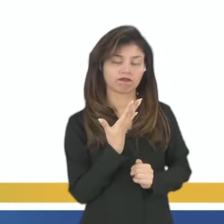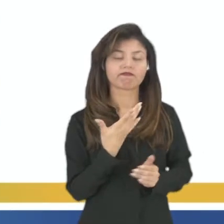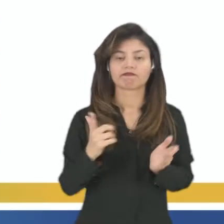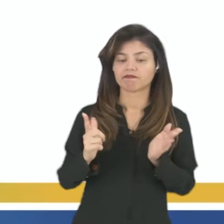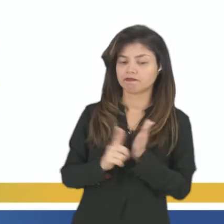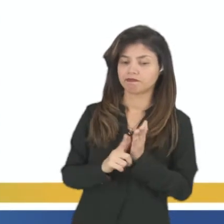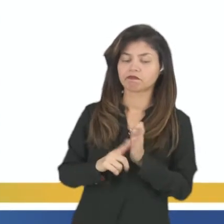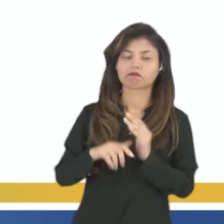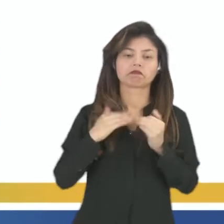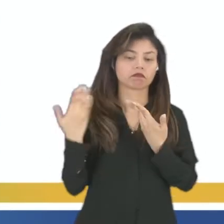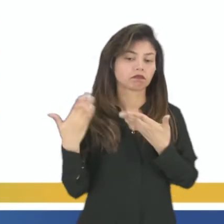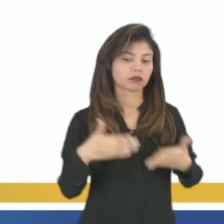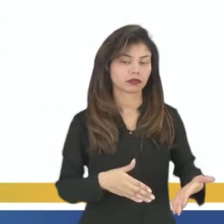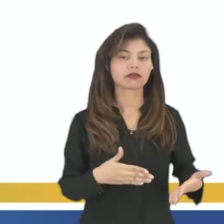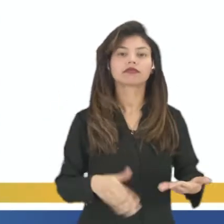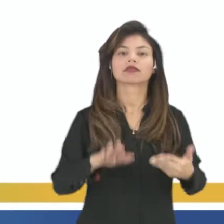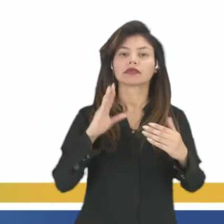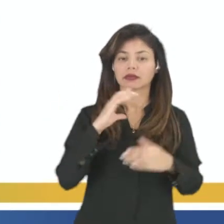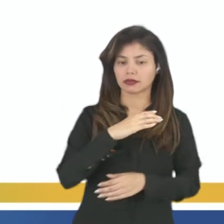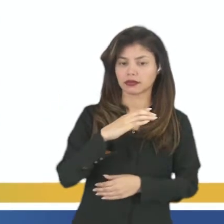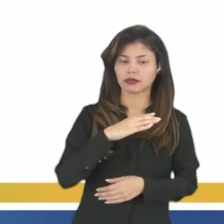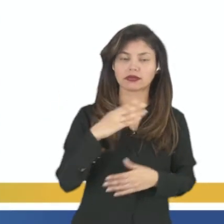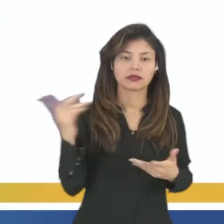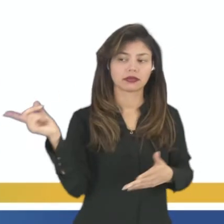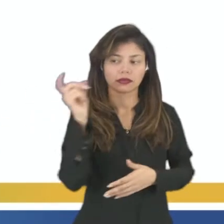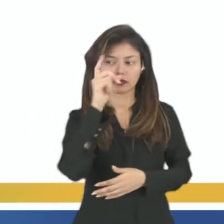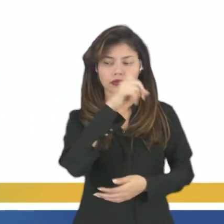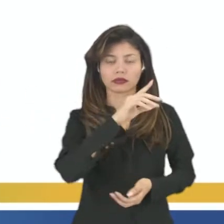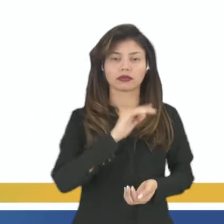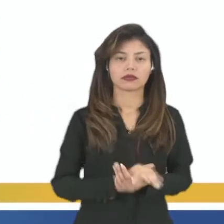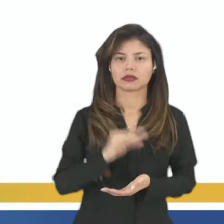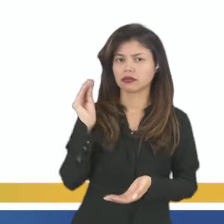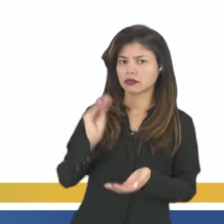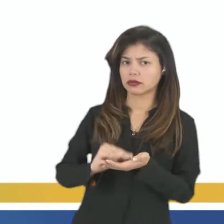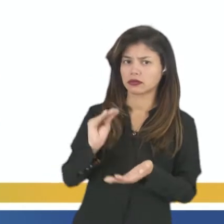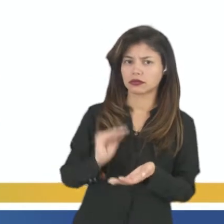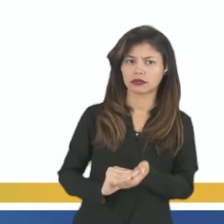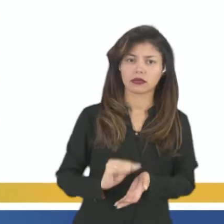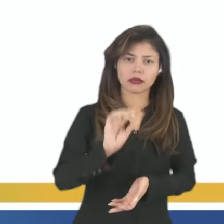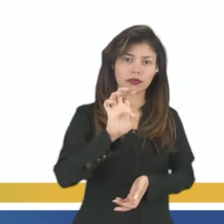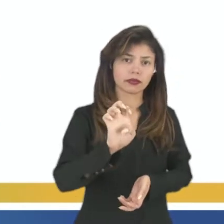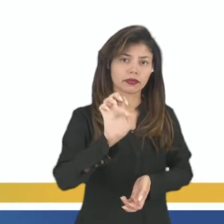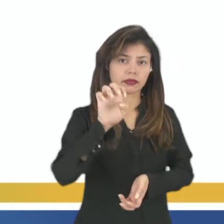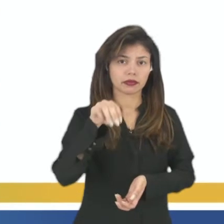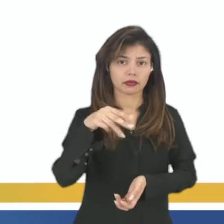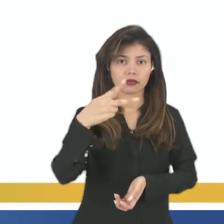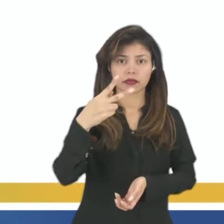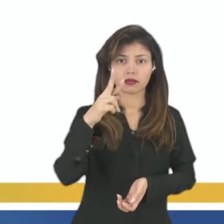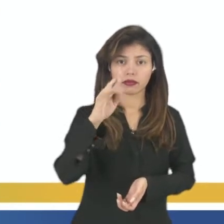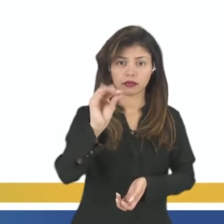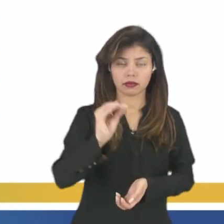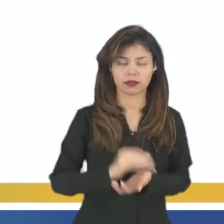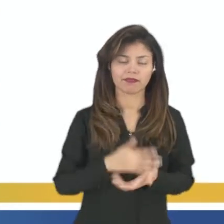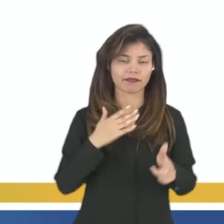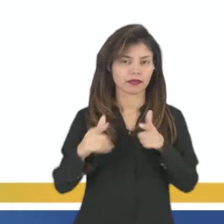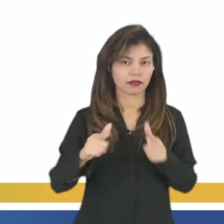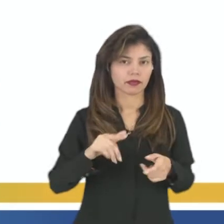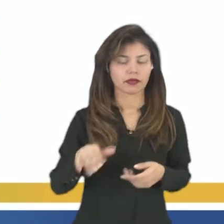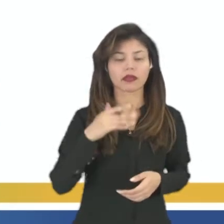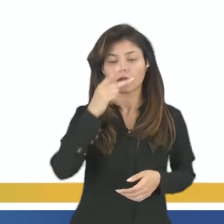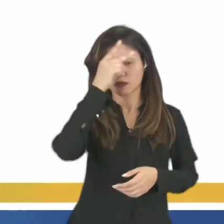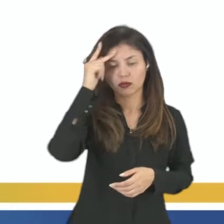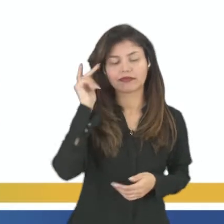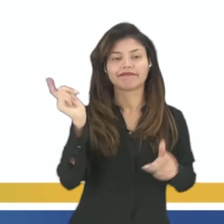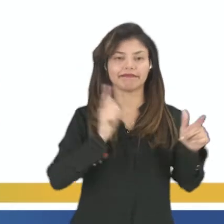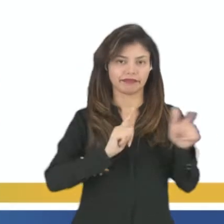chegar nessa cidade e dificilmente a cidade falta emprego? Então, para quem trabalha, né, simplesmente sabe o